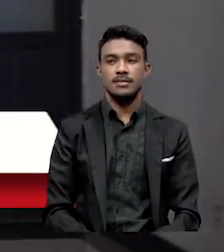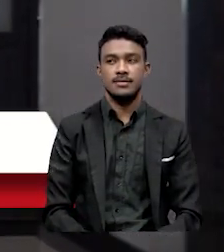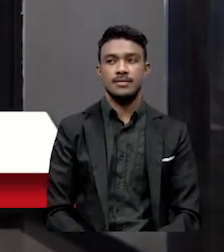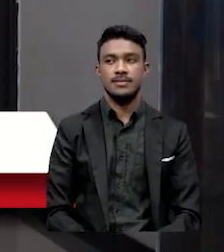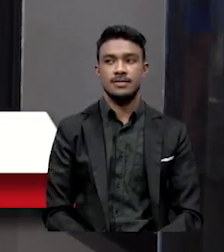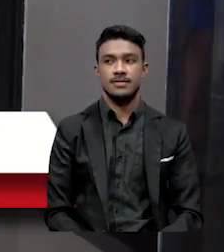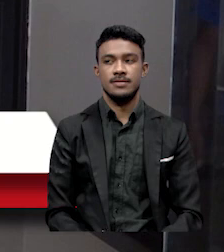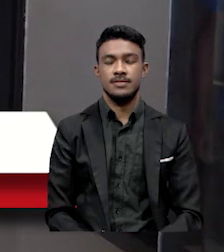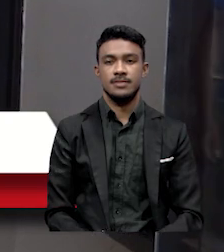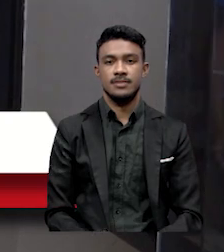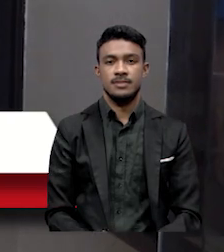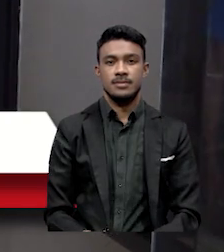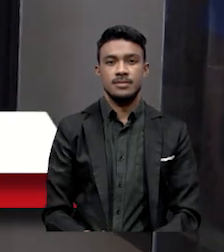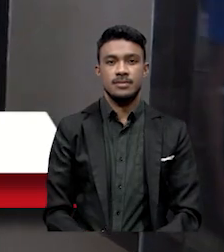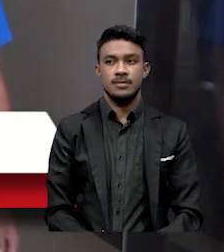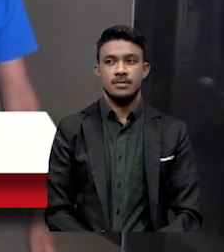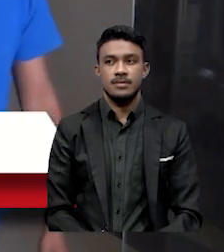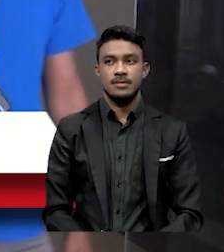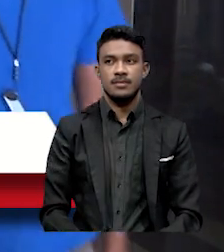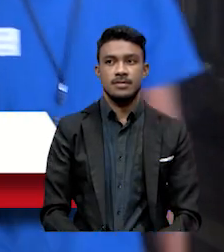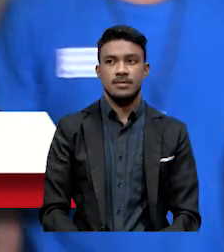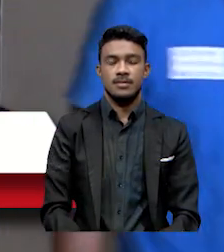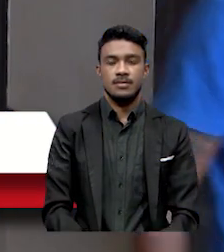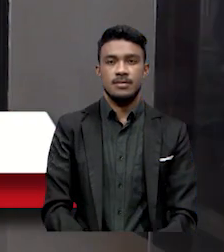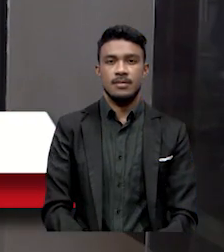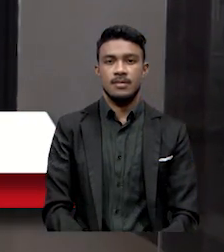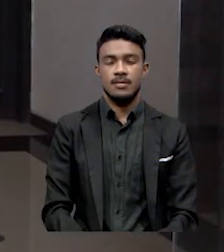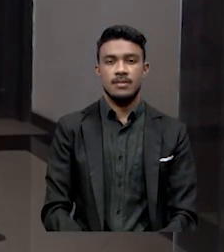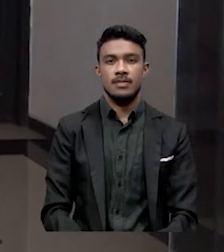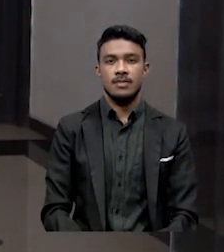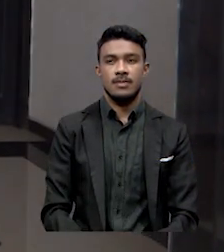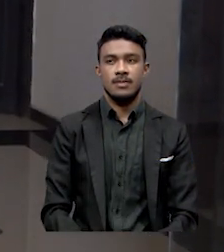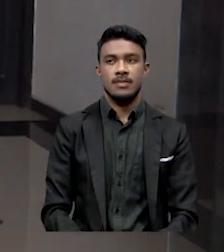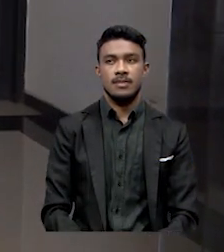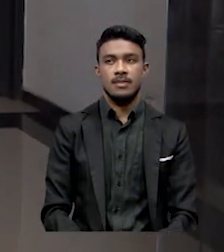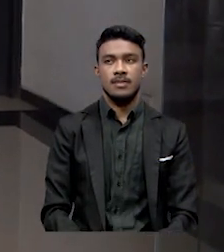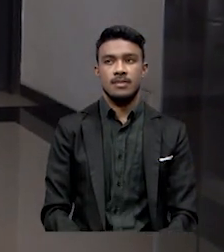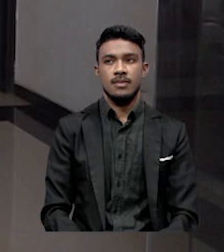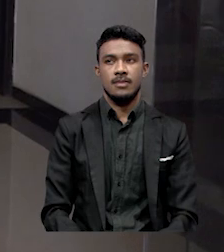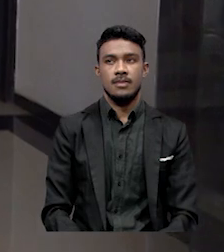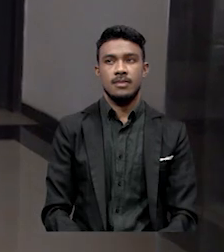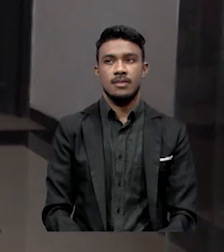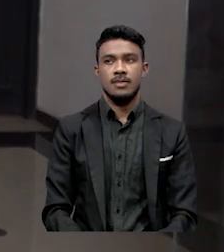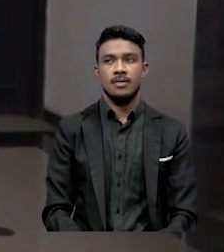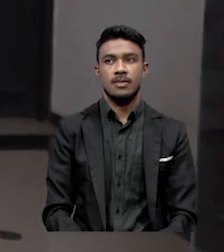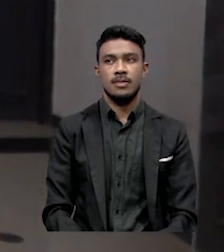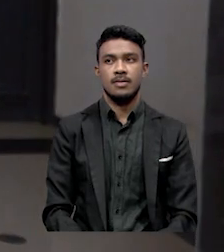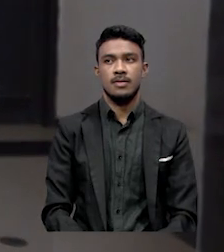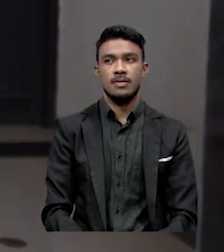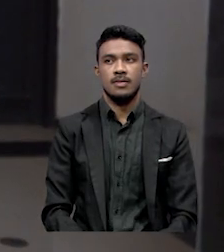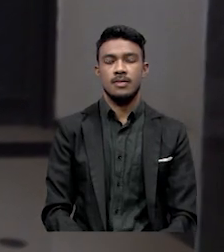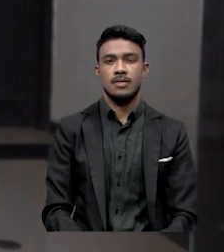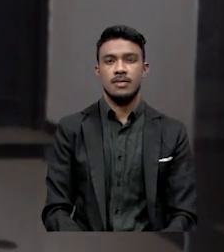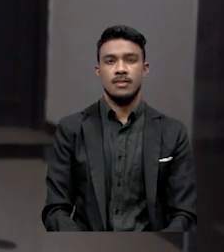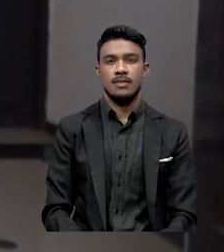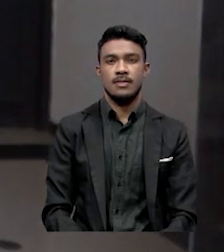com Xanana Guzmão, que é uma referência mundial. Foi uma audiência que é